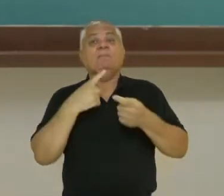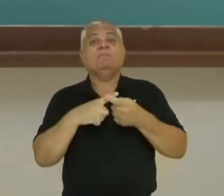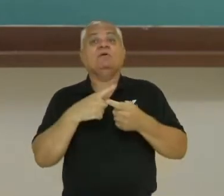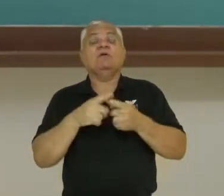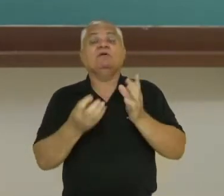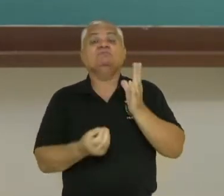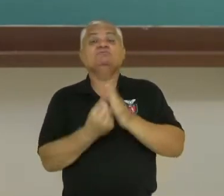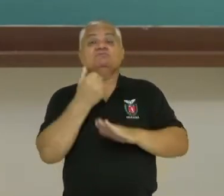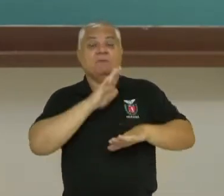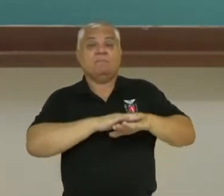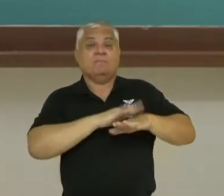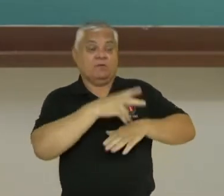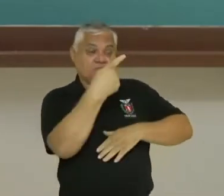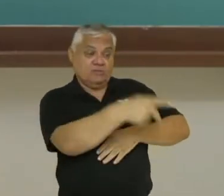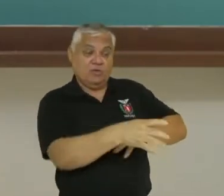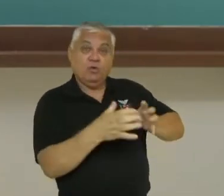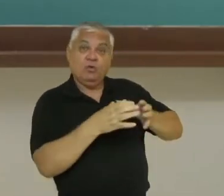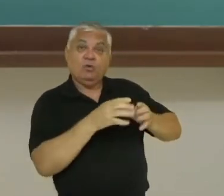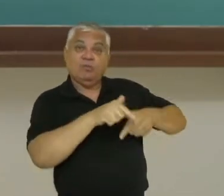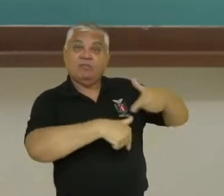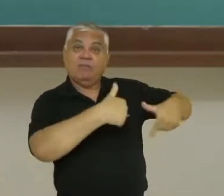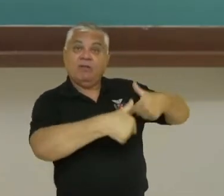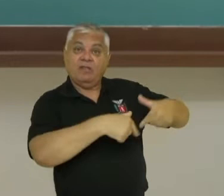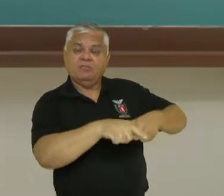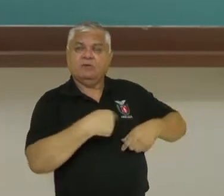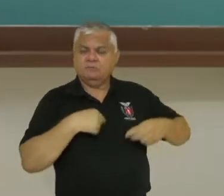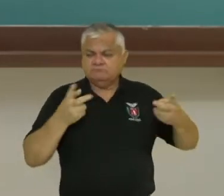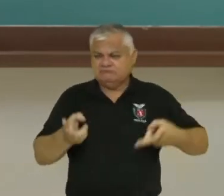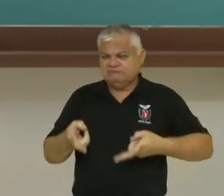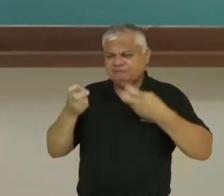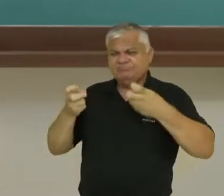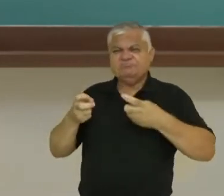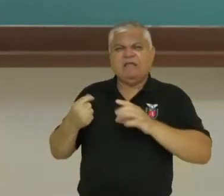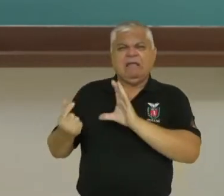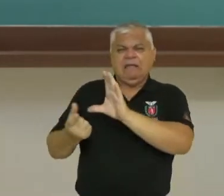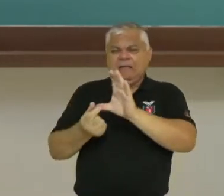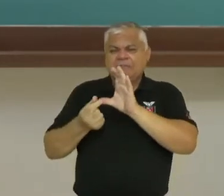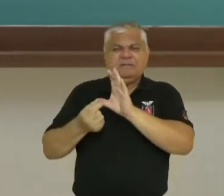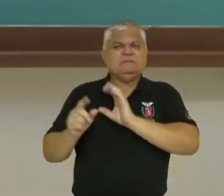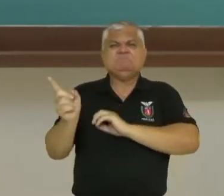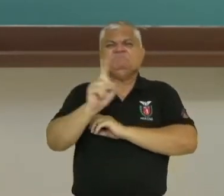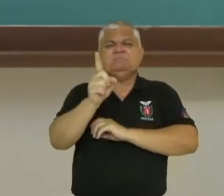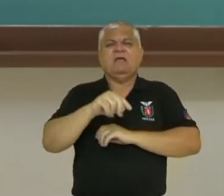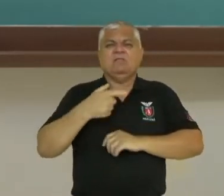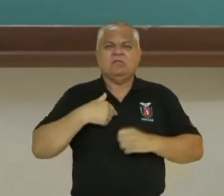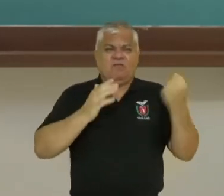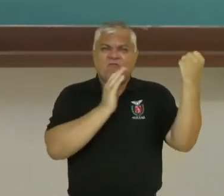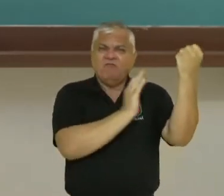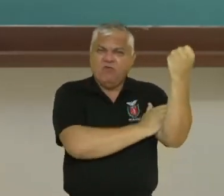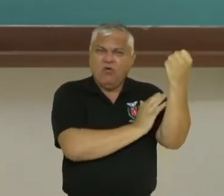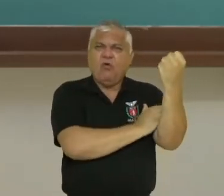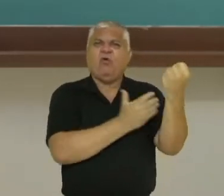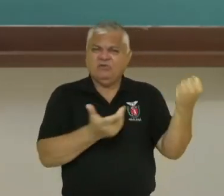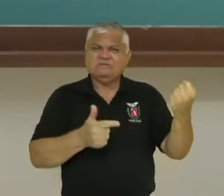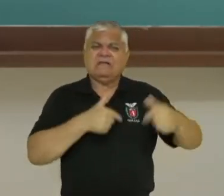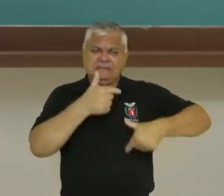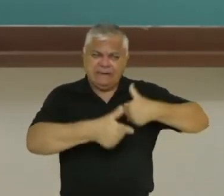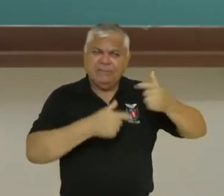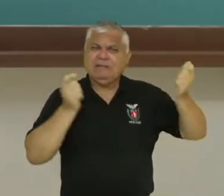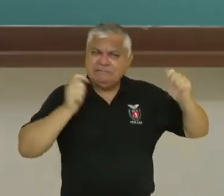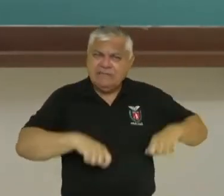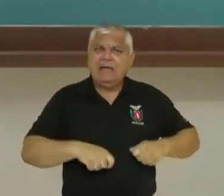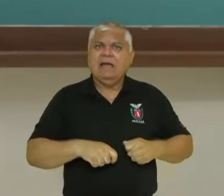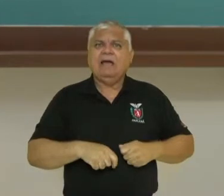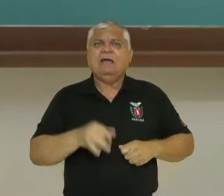dos trabalhadores que percebem que o que eles tinham era apenas a força de trabalho, que não